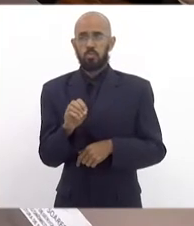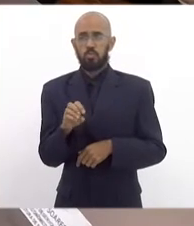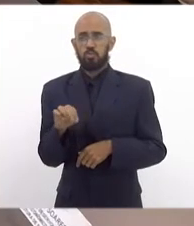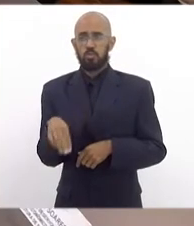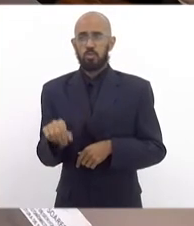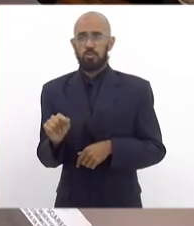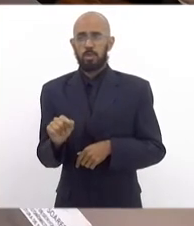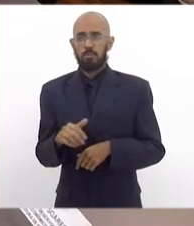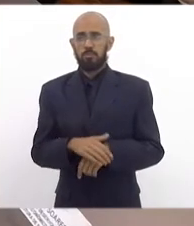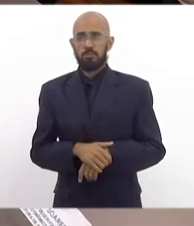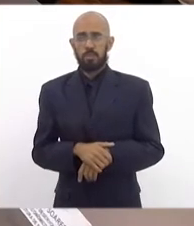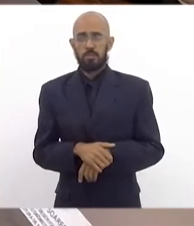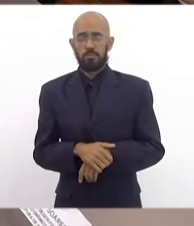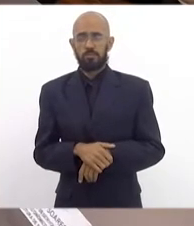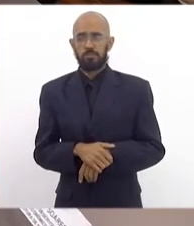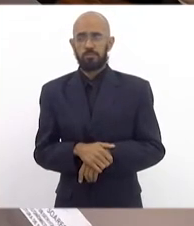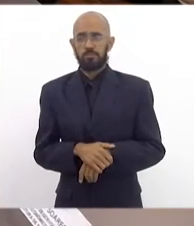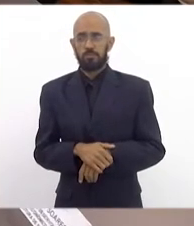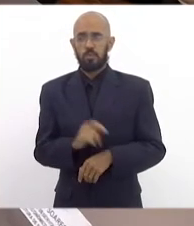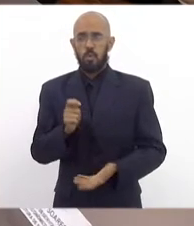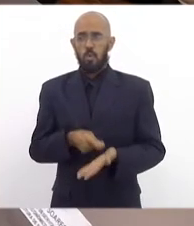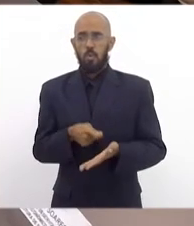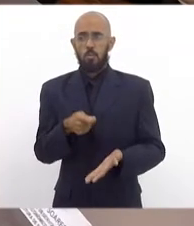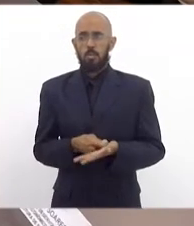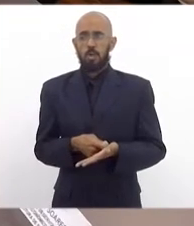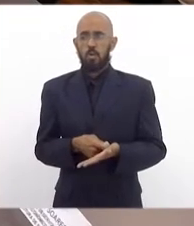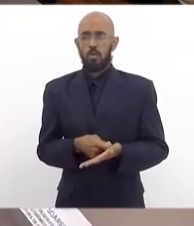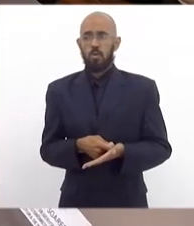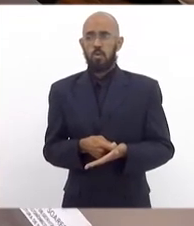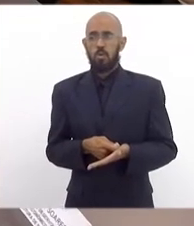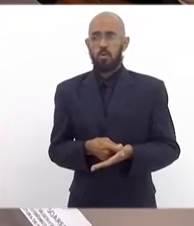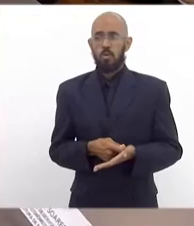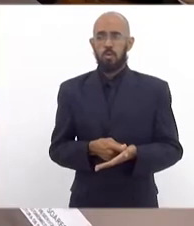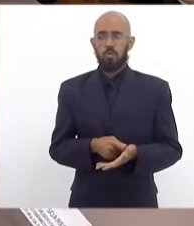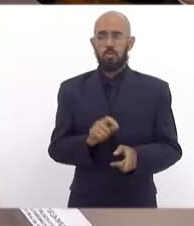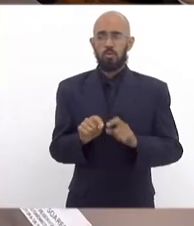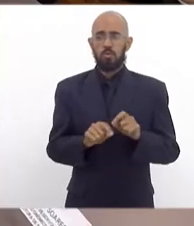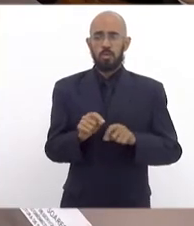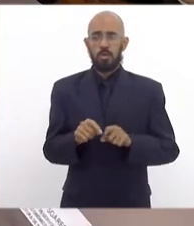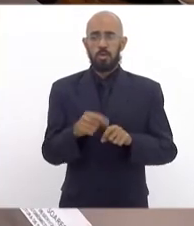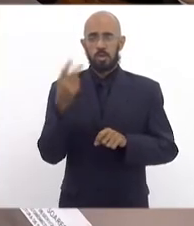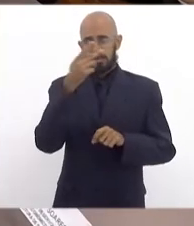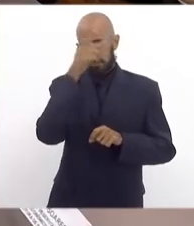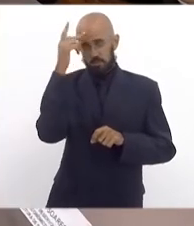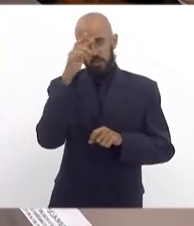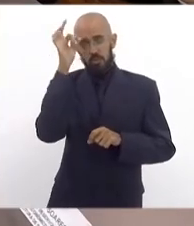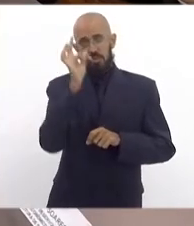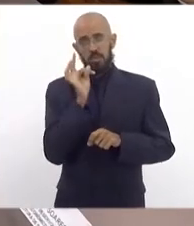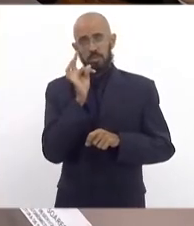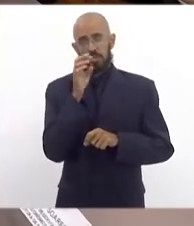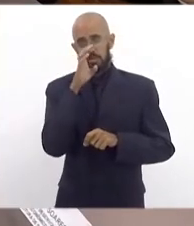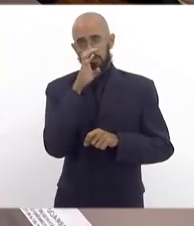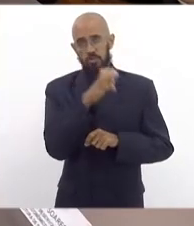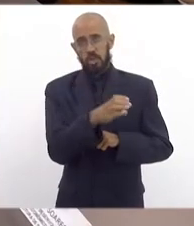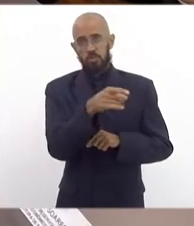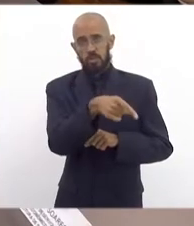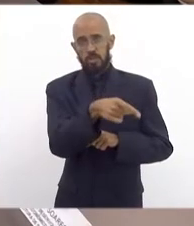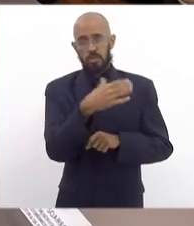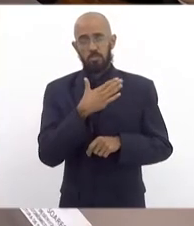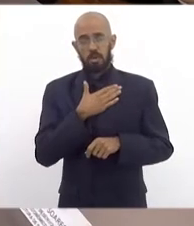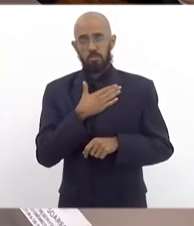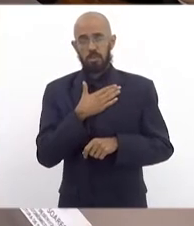cima do cantão e obrigou essas pessoas deputados Paulo a serem testemunhas de acusação